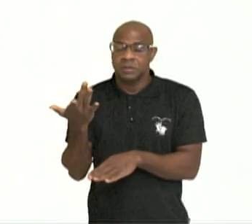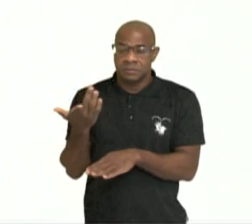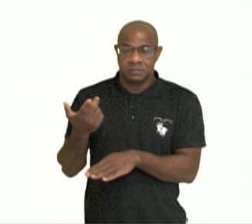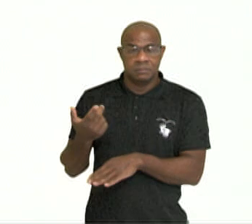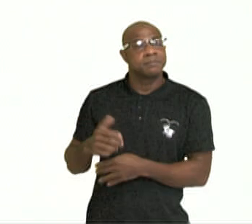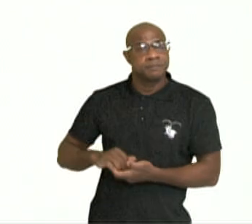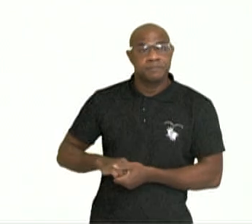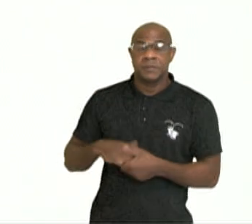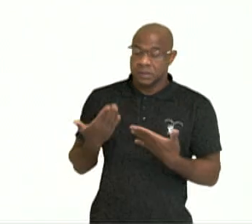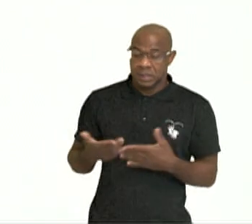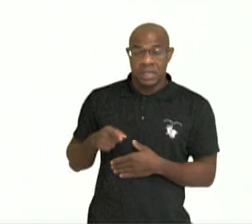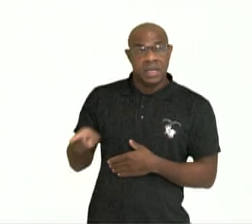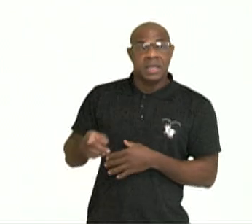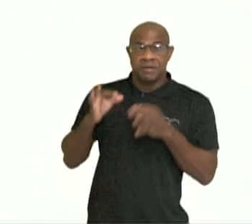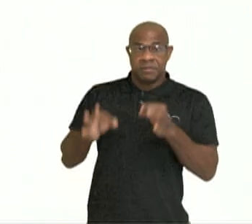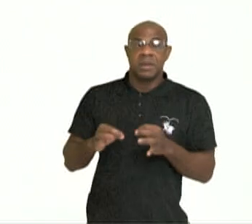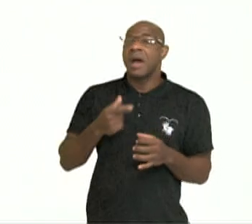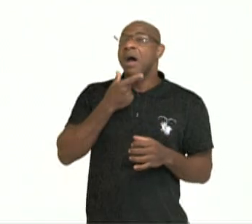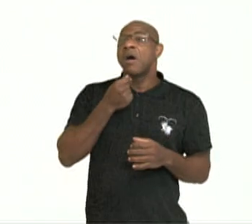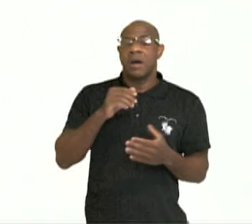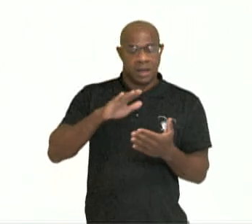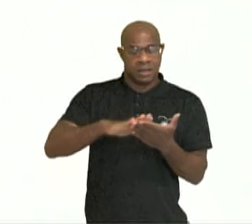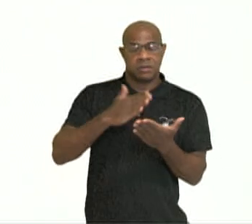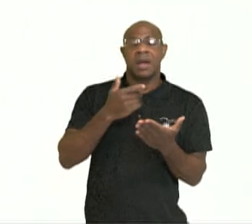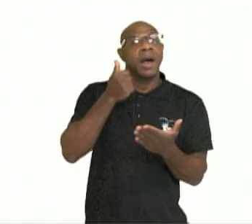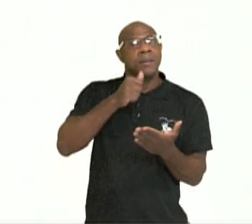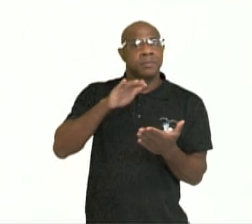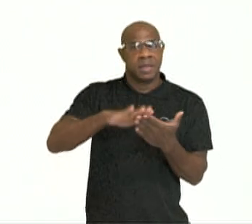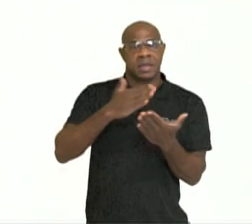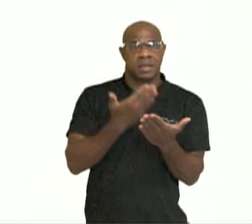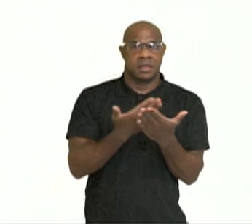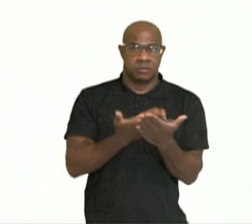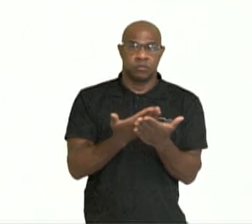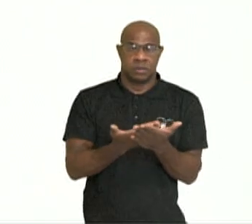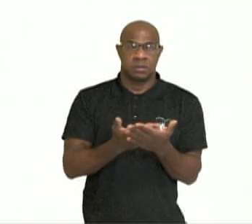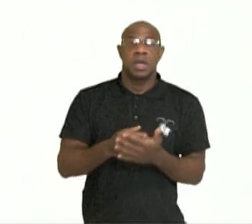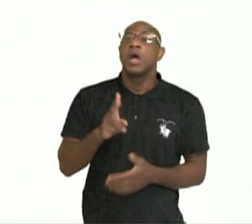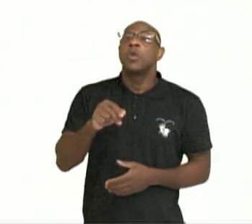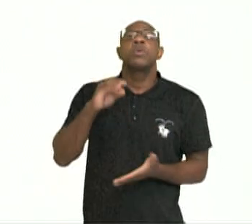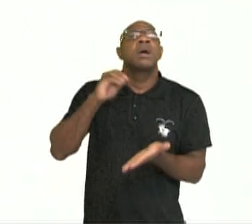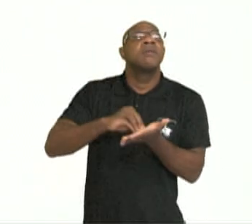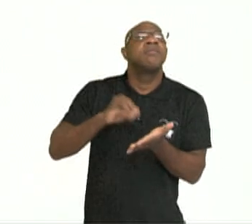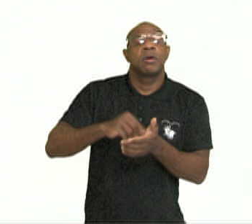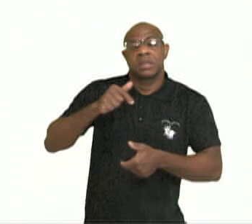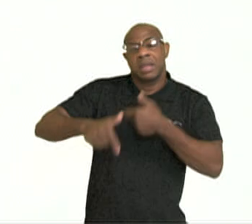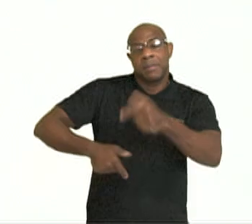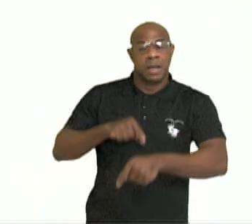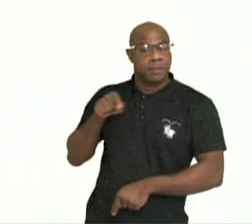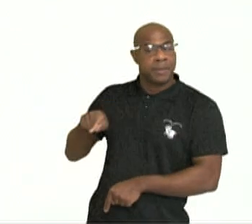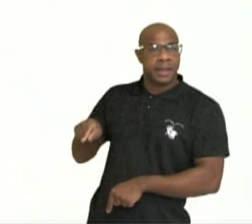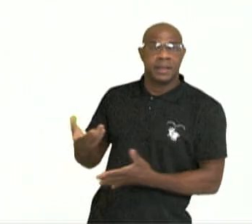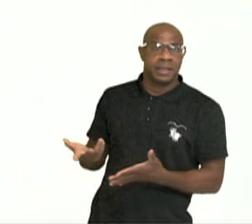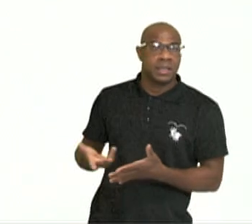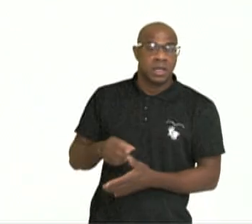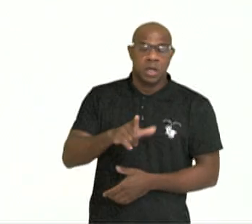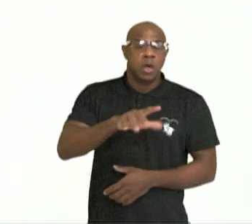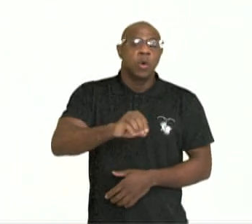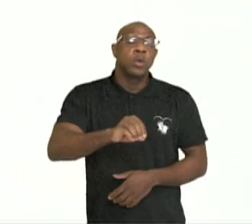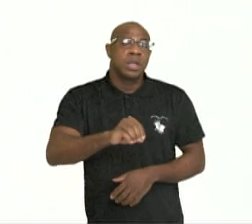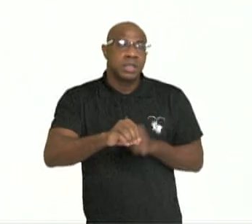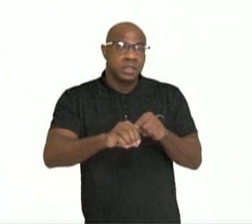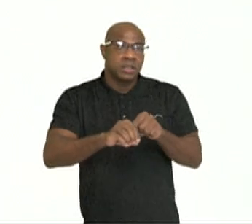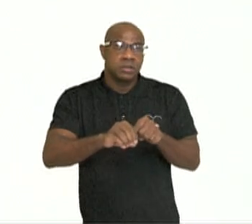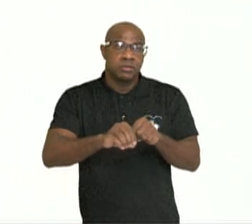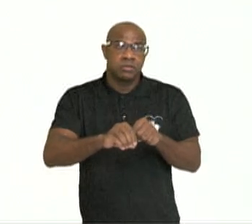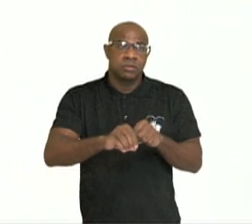mesmo, afirma a estudante Maria Eduarda Ramos. Nunca falta trabalho para o catador. O lixo que sufoca